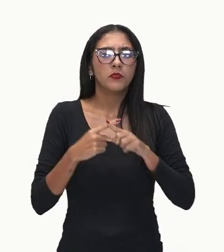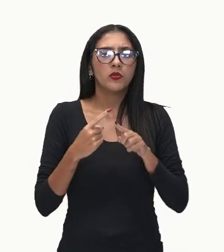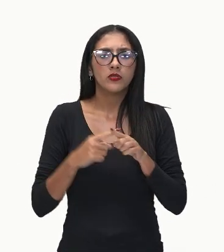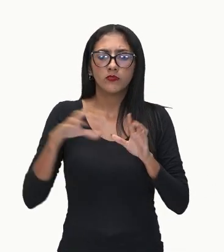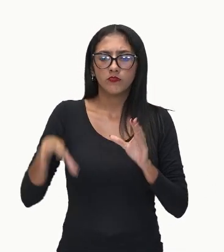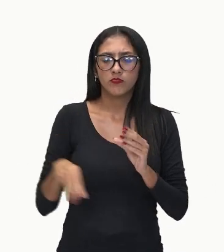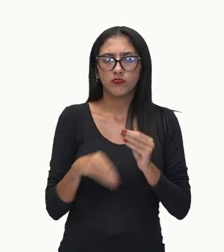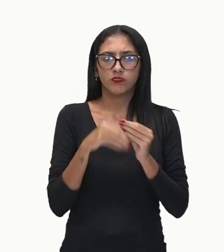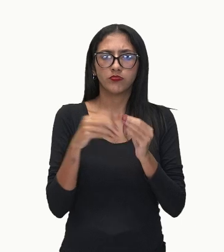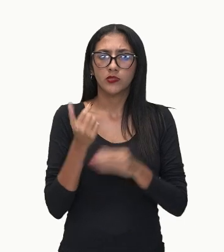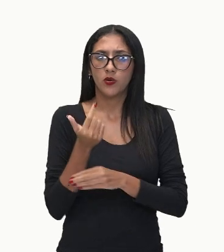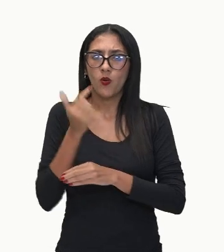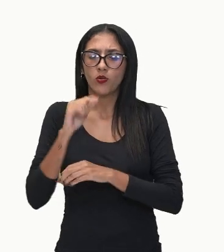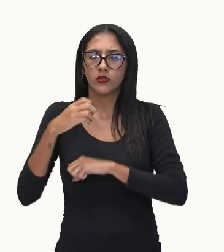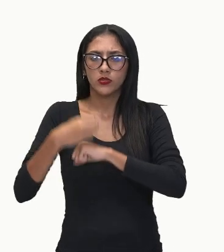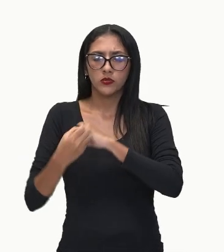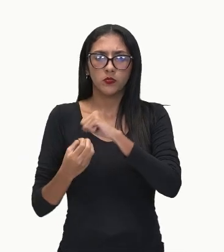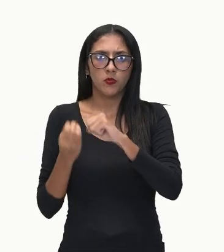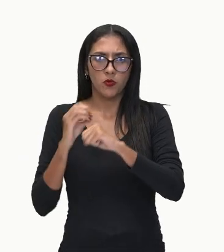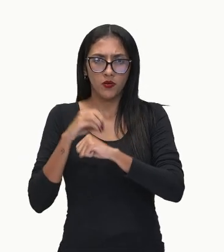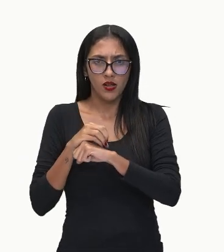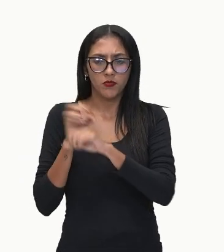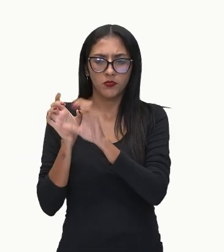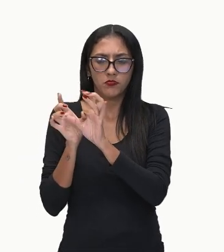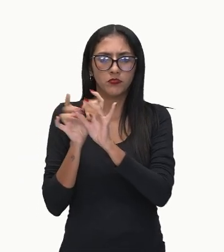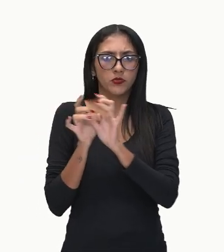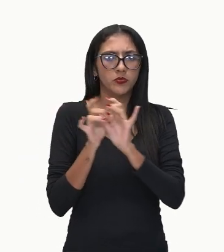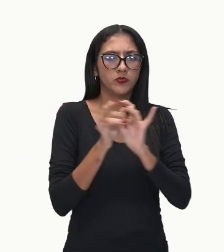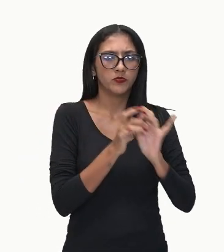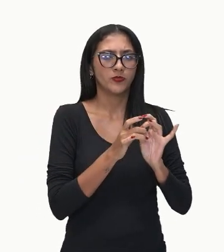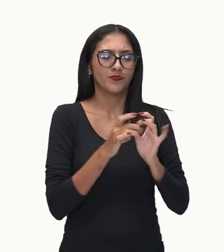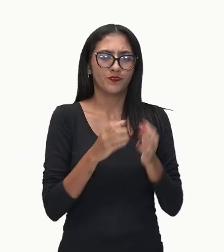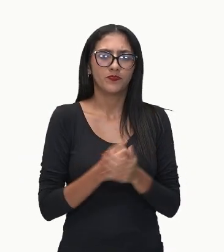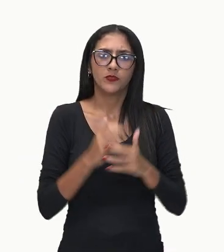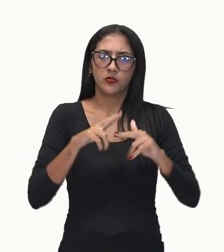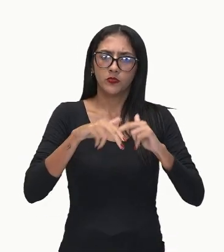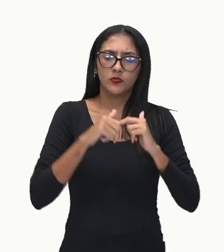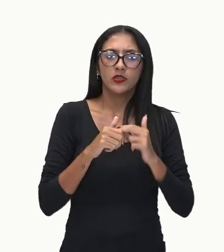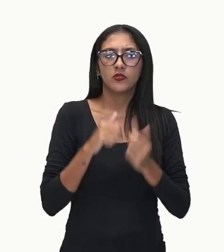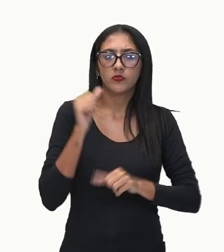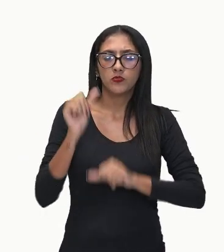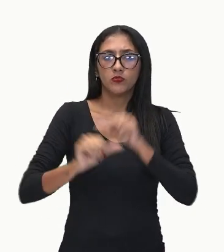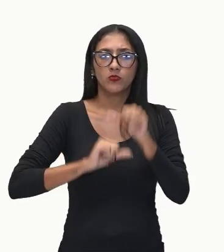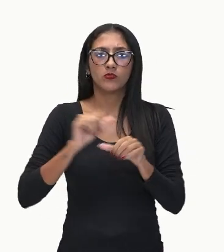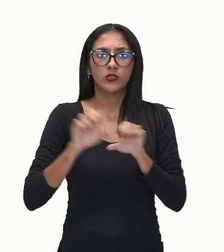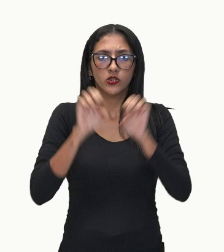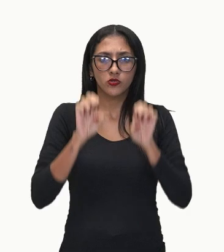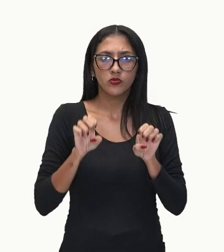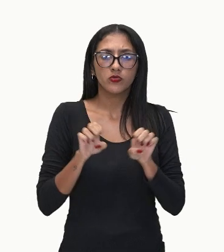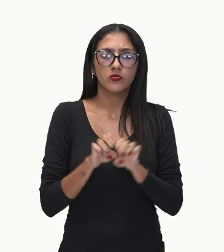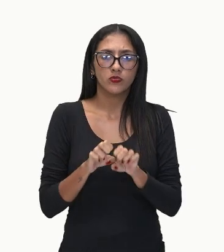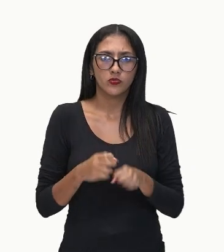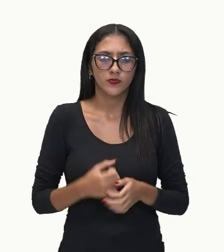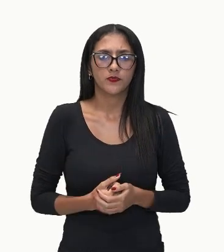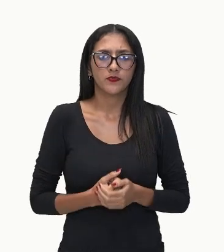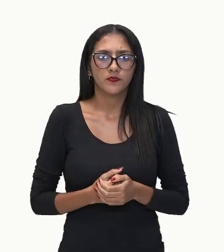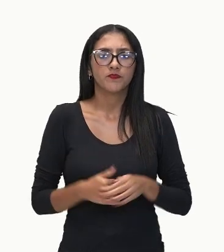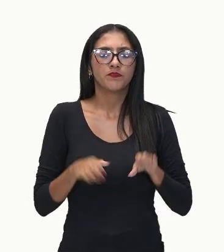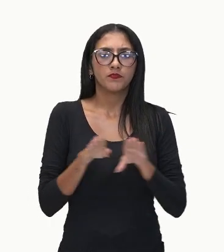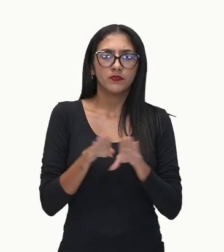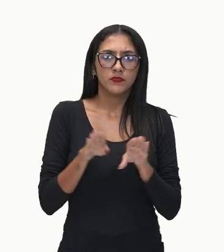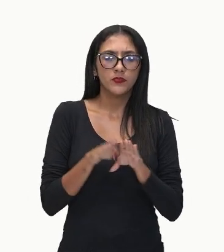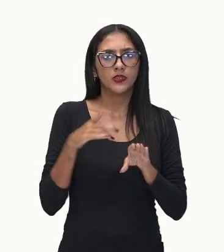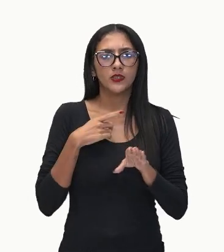moléculas de ácidos graxos, e aí começa a ter estruturas complexas e aí ele começa também a pertencer a